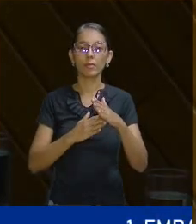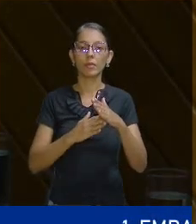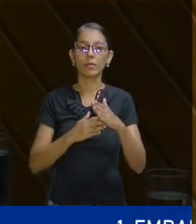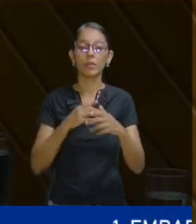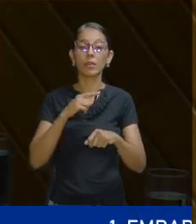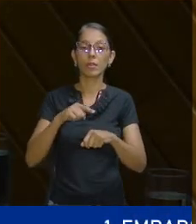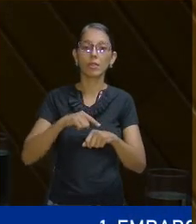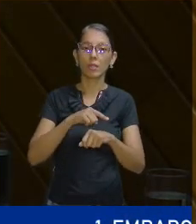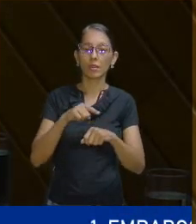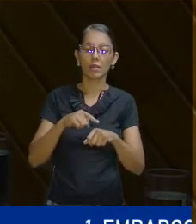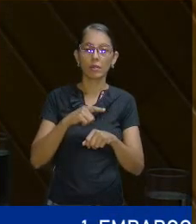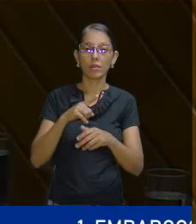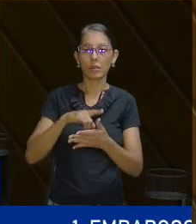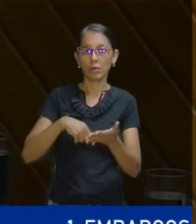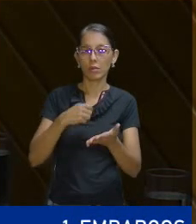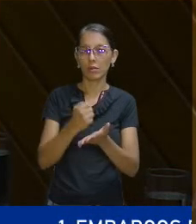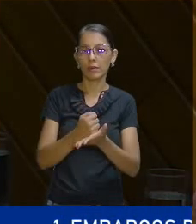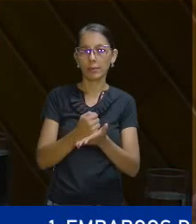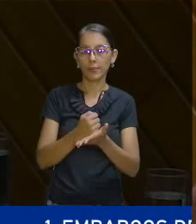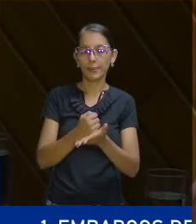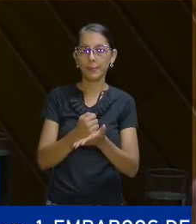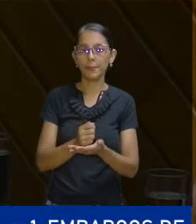aos honorários contratuais.